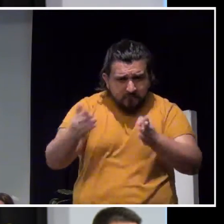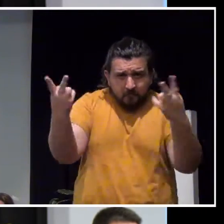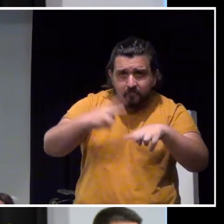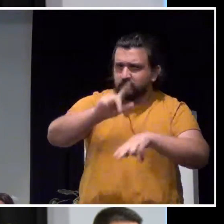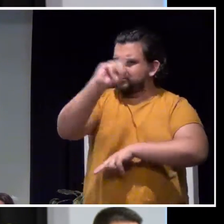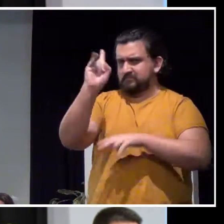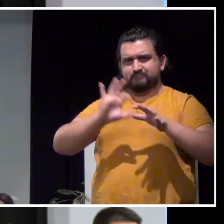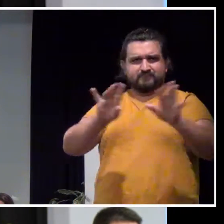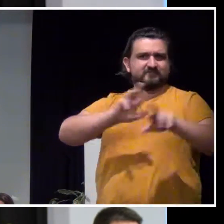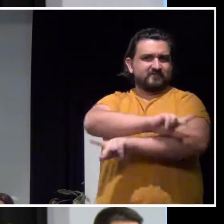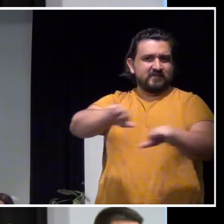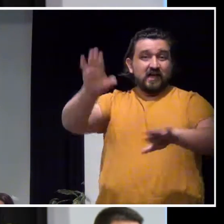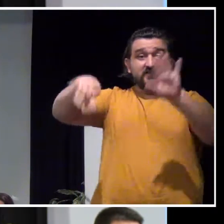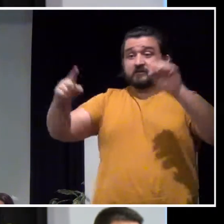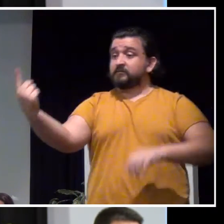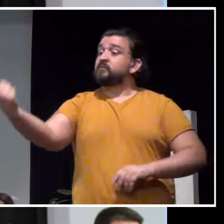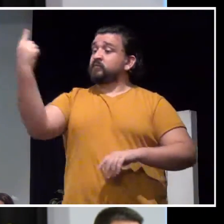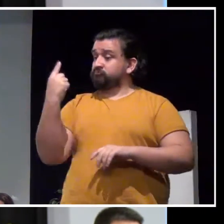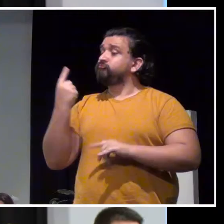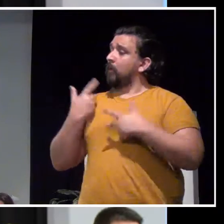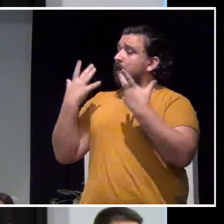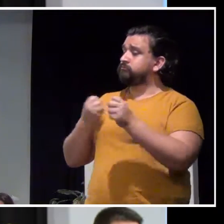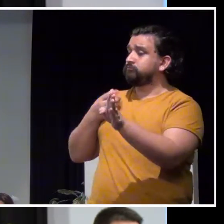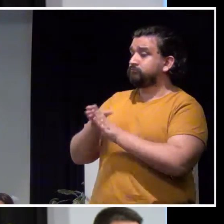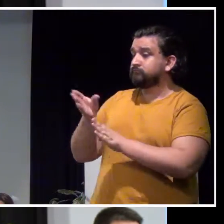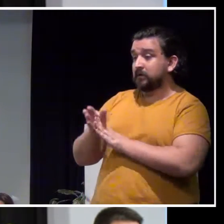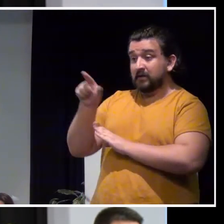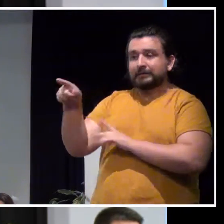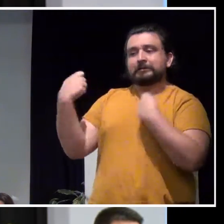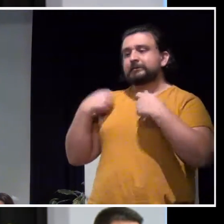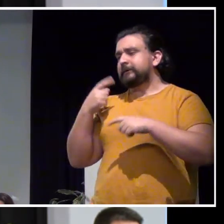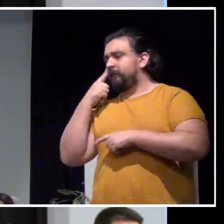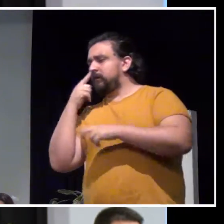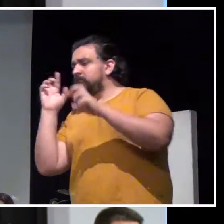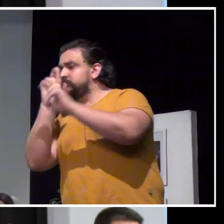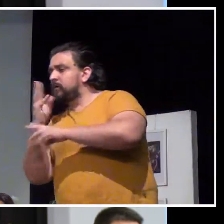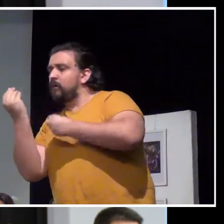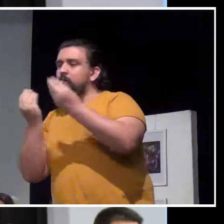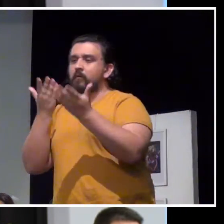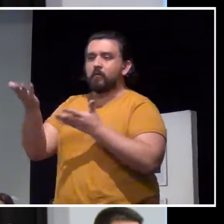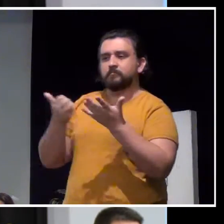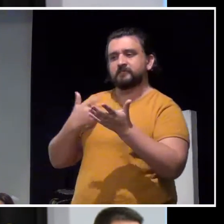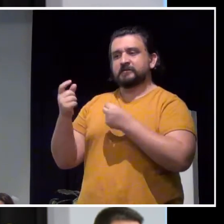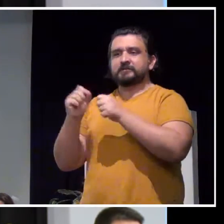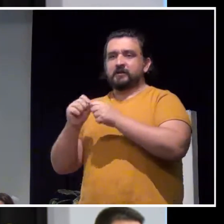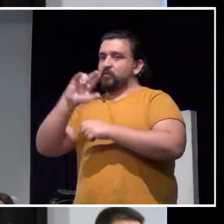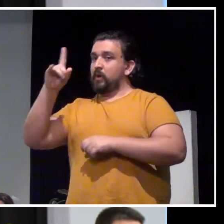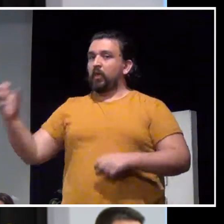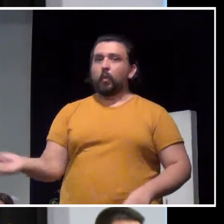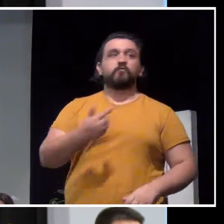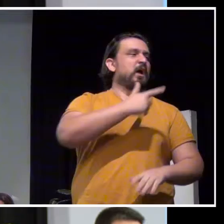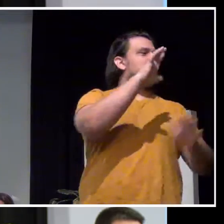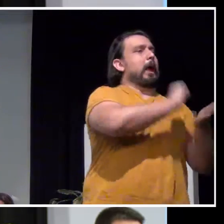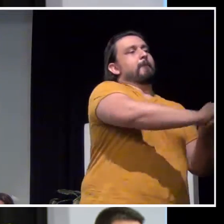confortável. Cada aluno a gente precisa investigar, mas não precisa também inventar a roda a cada aluno, né?